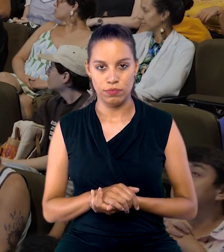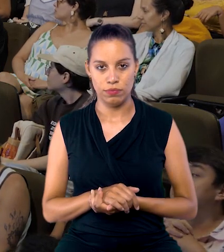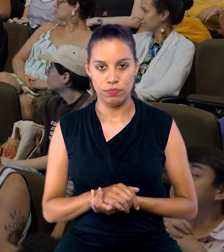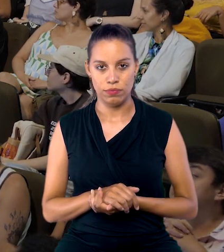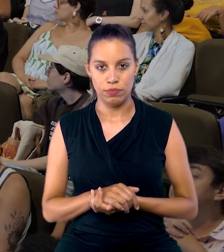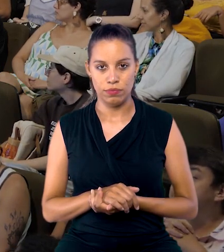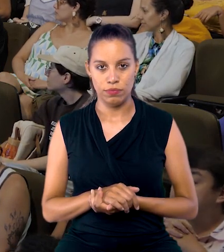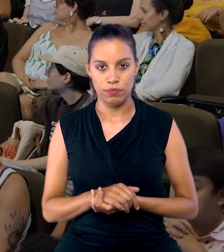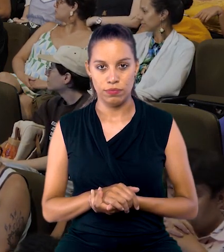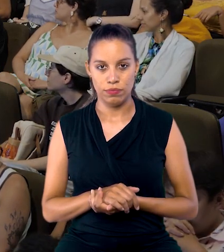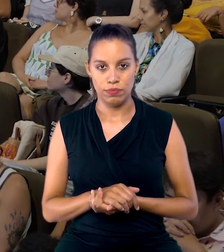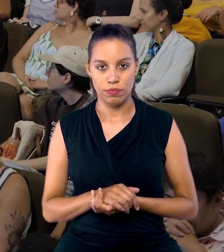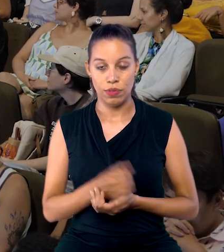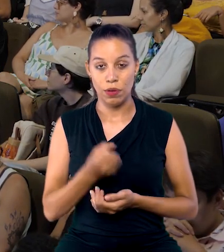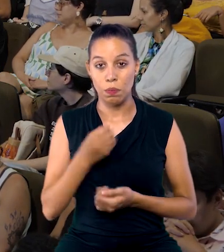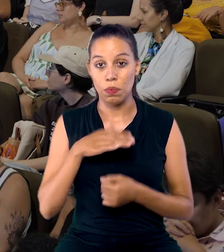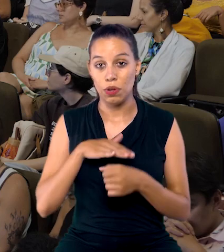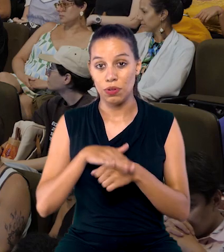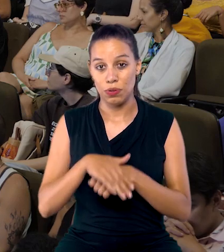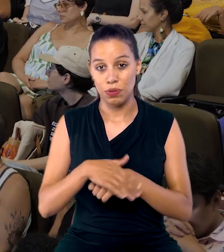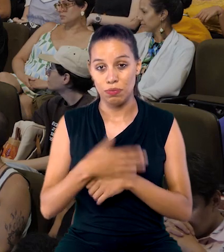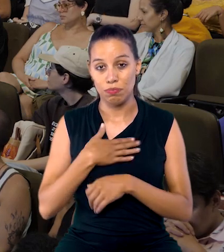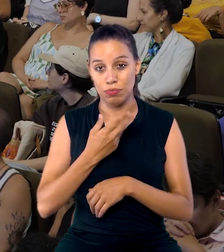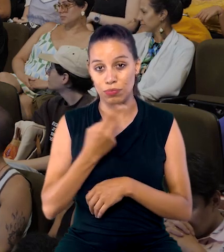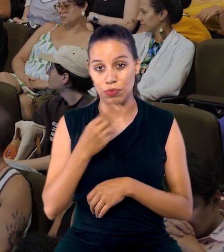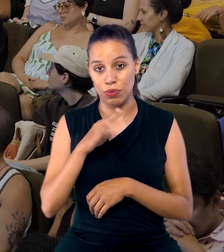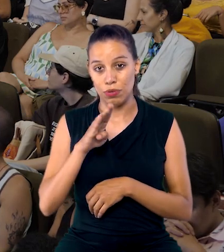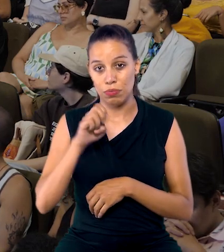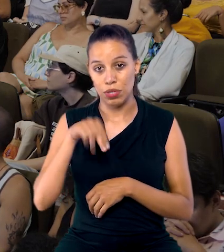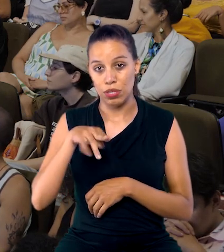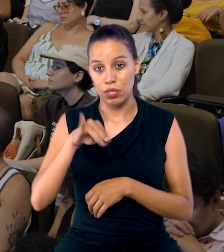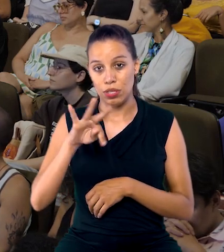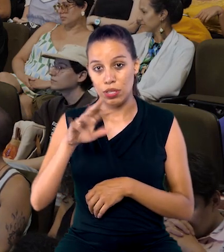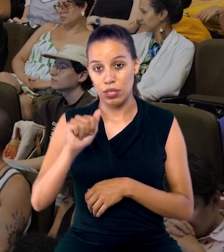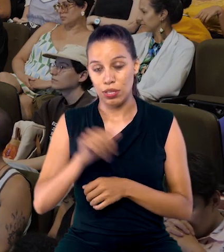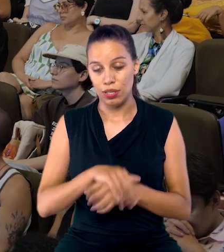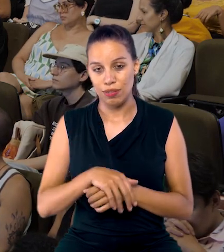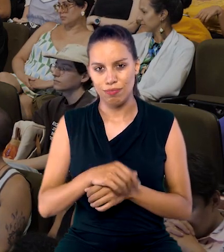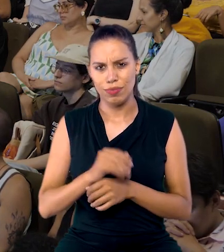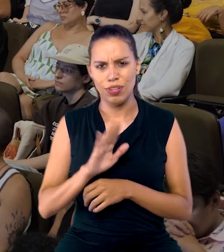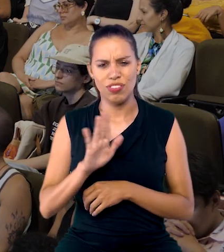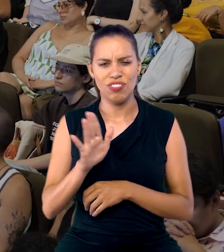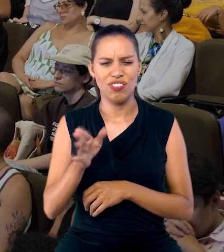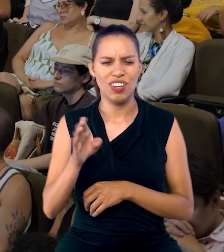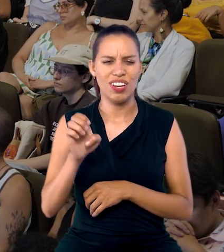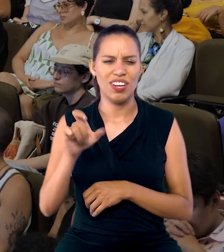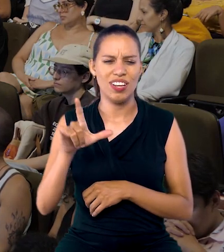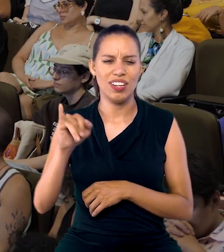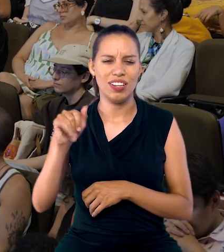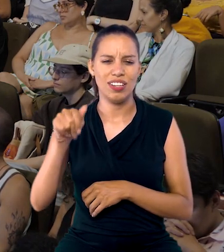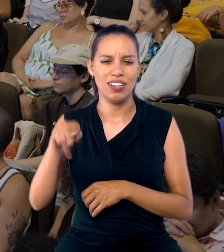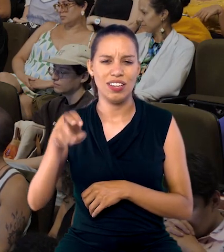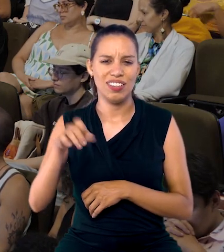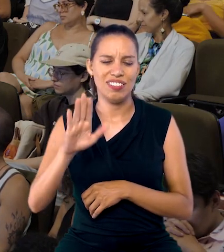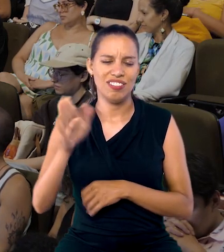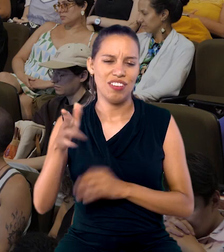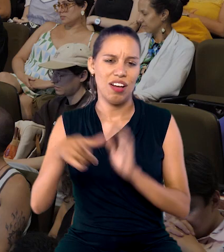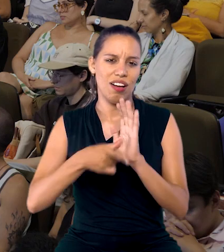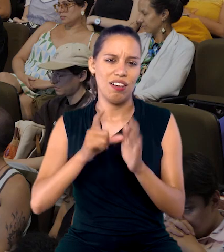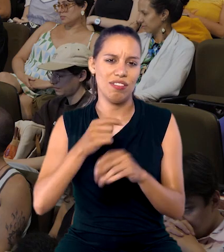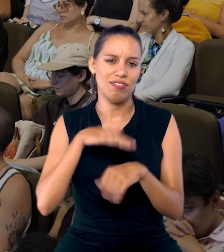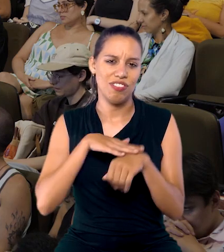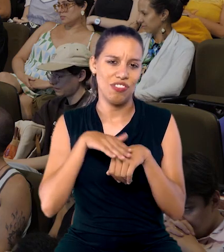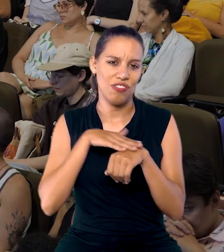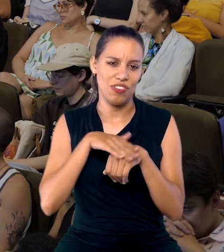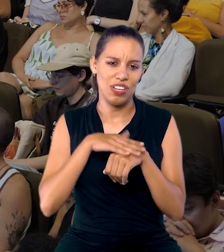Boa noite. Eu sou Belita. Eu já tinha ouvido a Eliane, tido o prazer de uma conversa